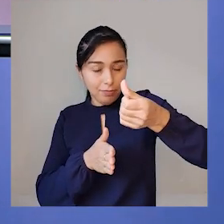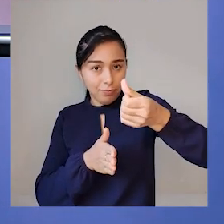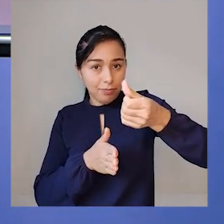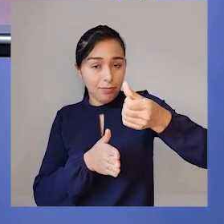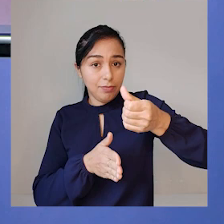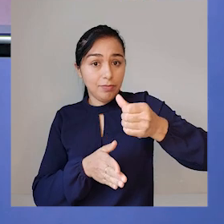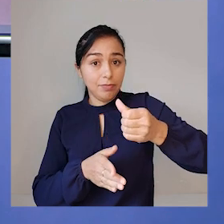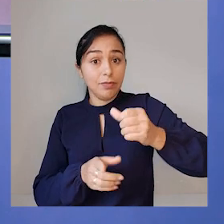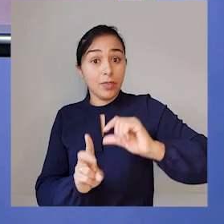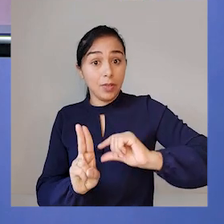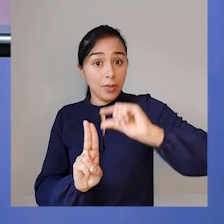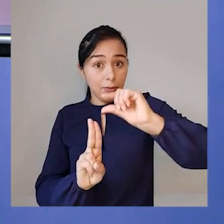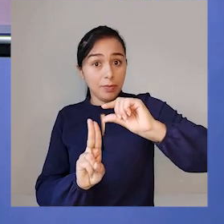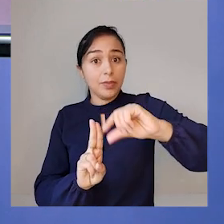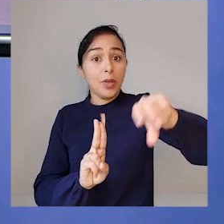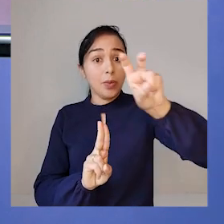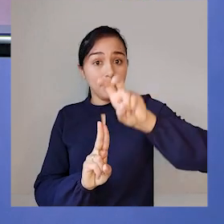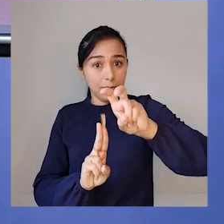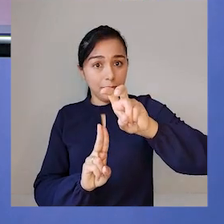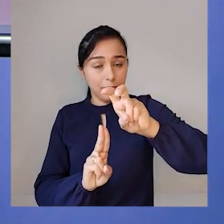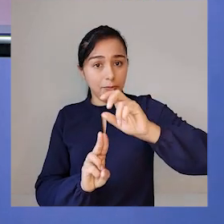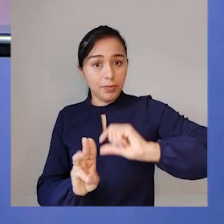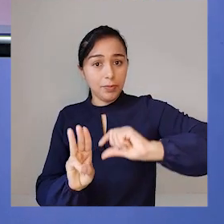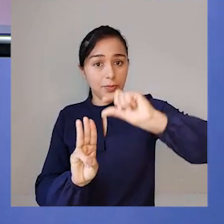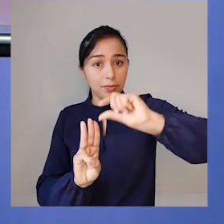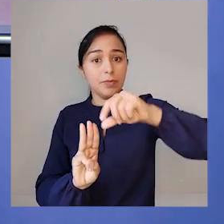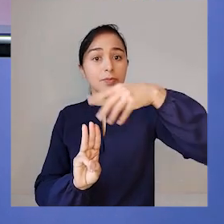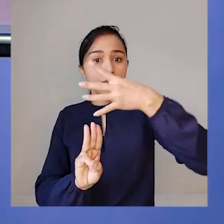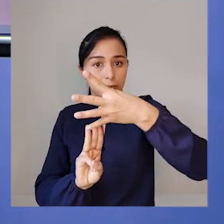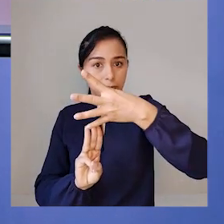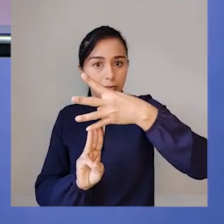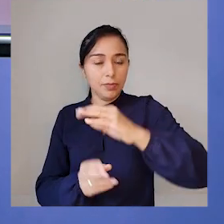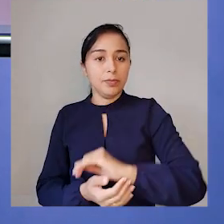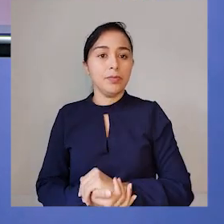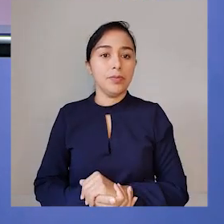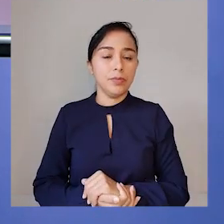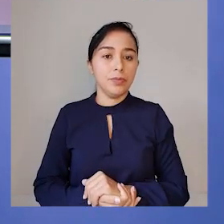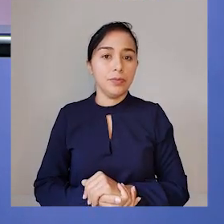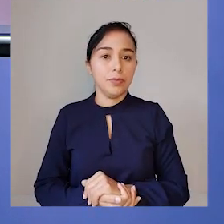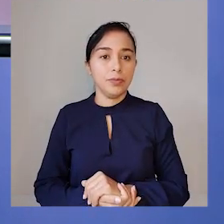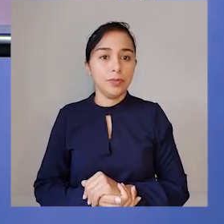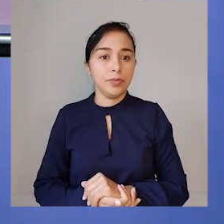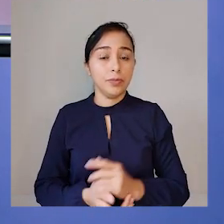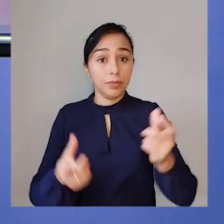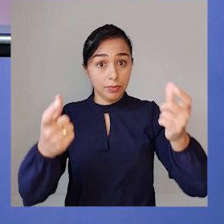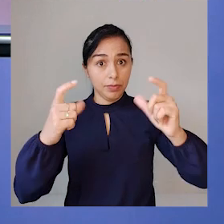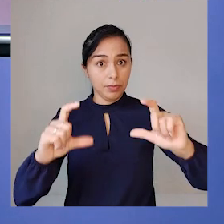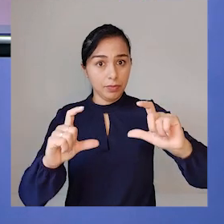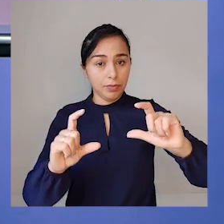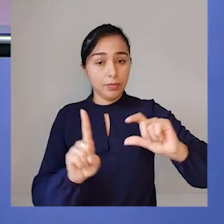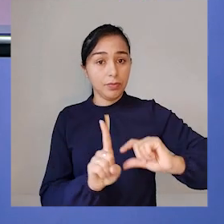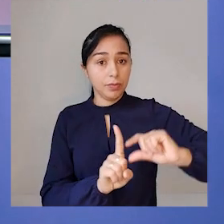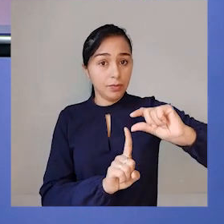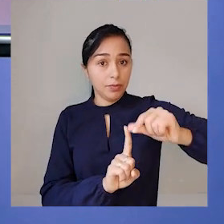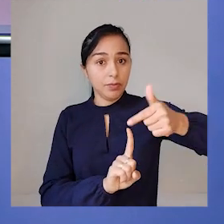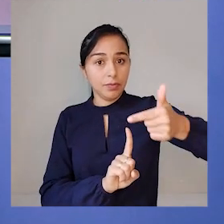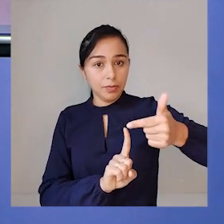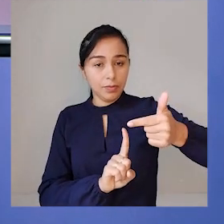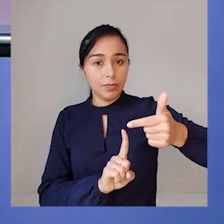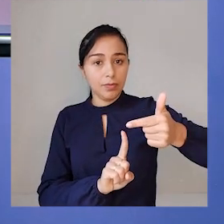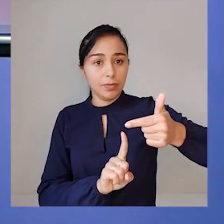a dezena e o 4 a centena. No próximo número, 232, o 2 é a